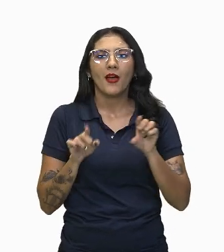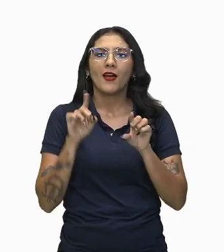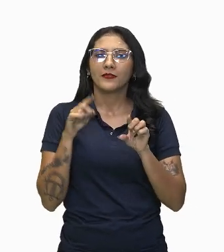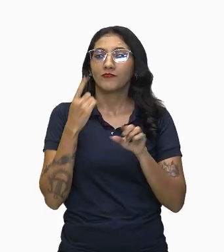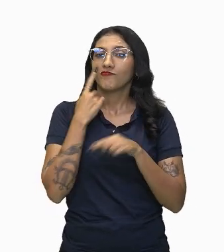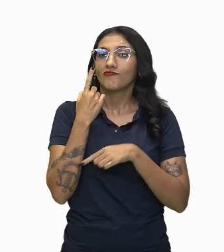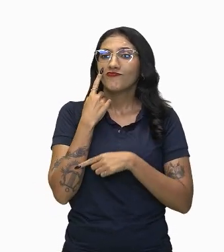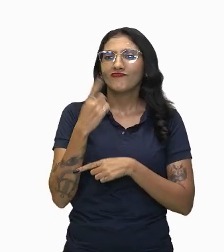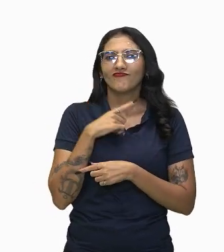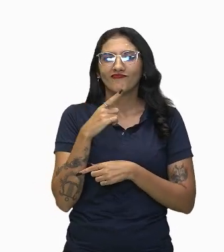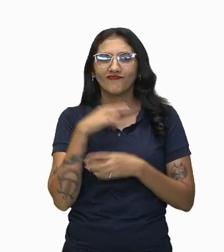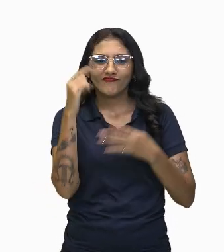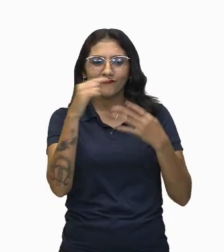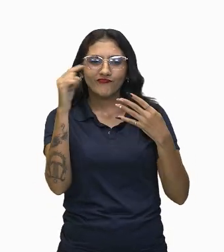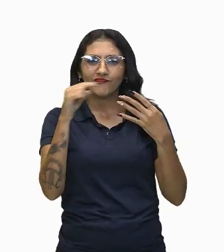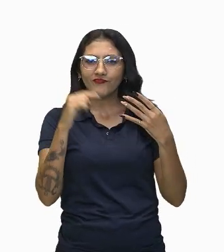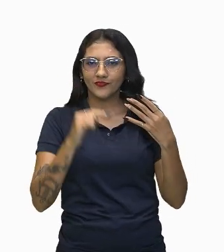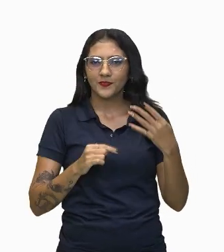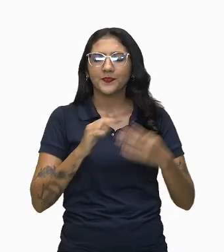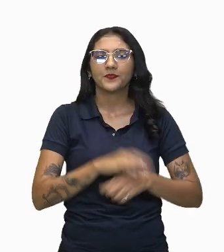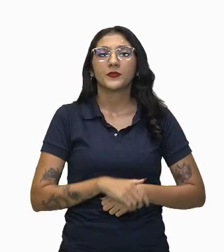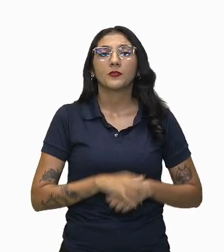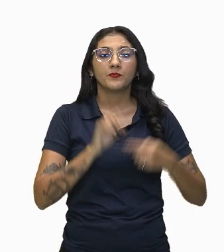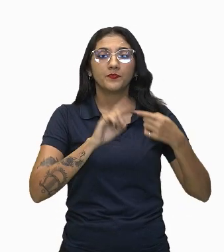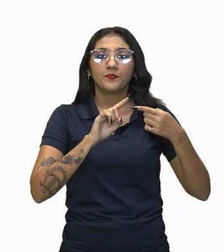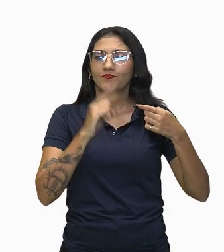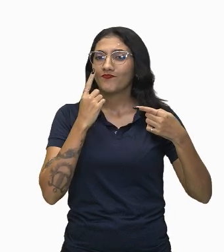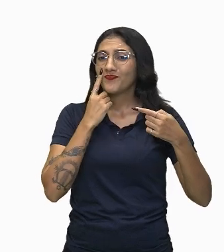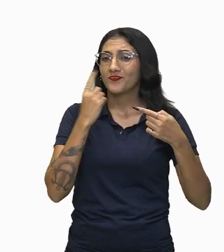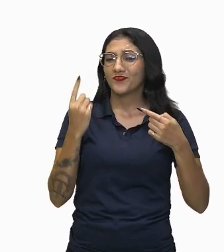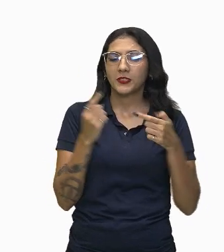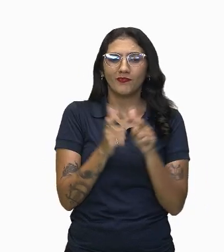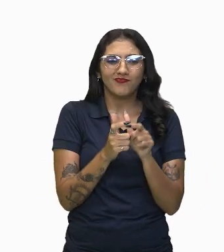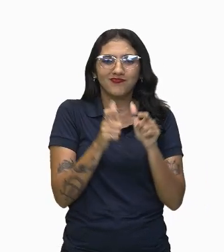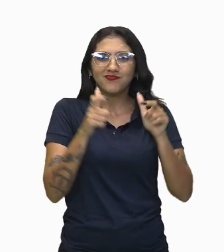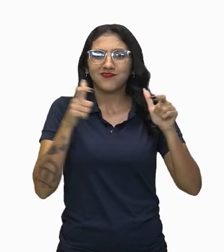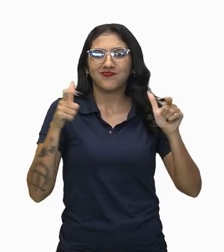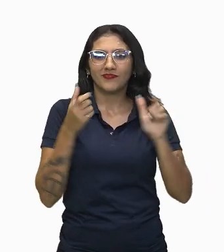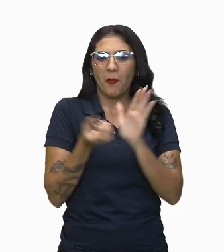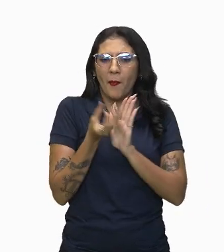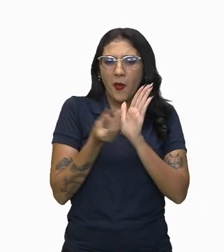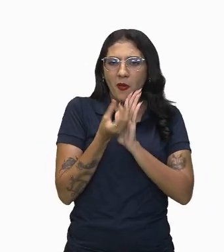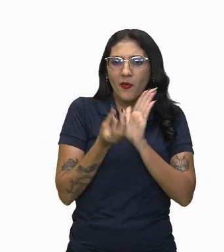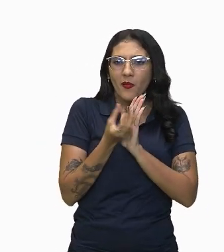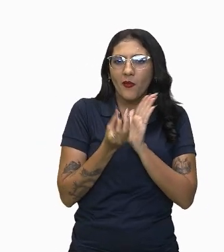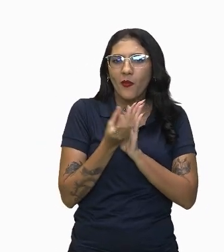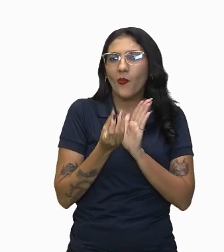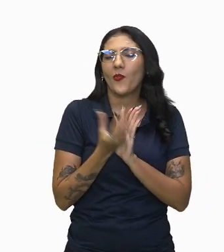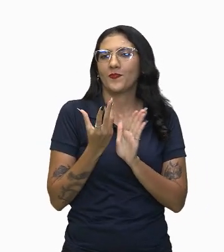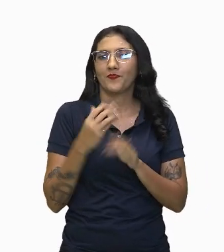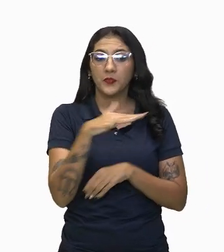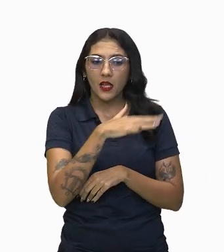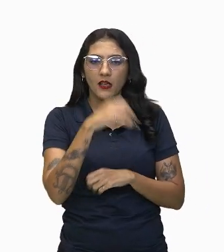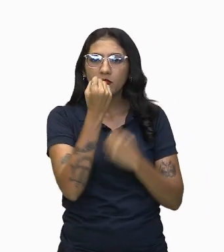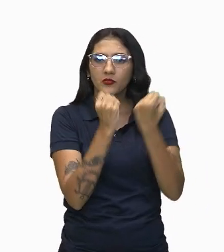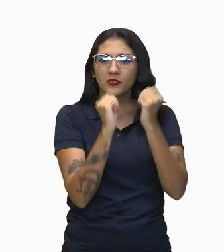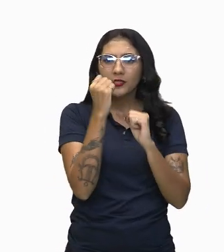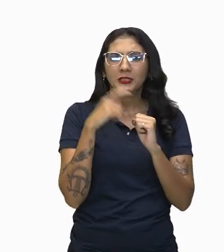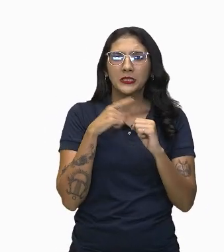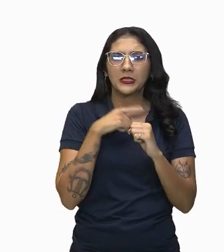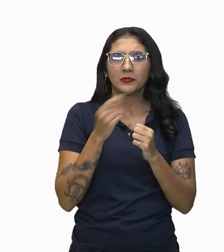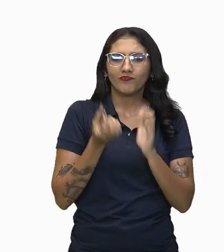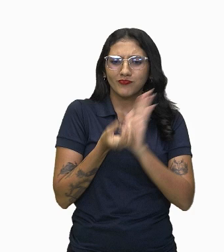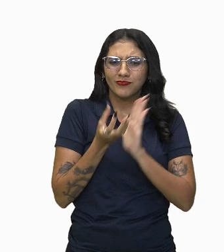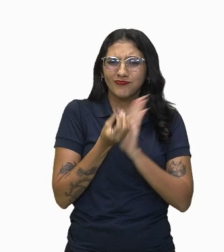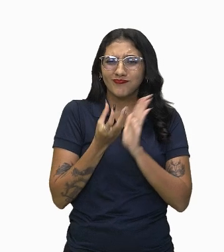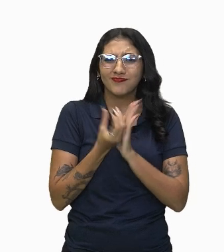alguns exemplos disso. Vai haver a questão da superprodução. As fábricas, elas produziam mais do